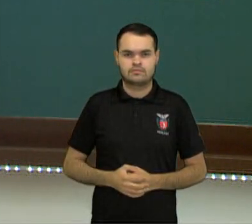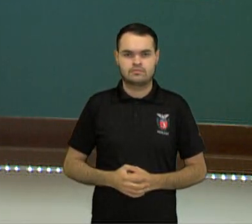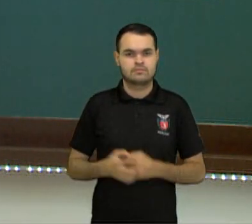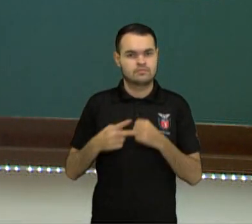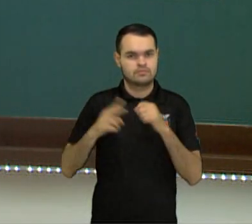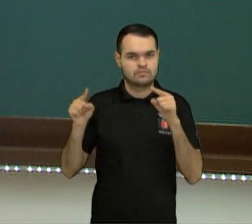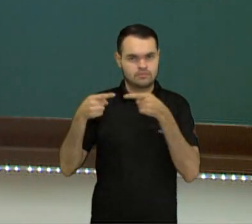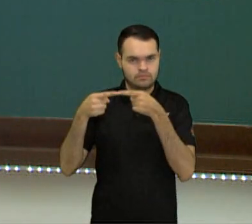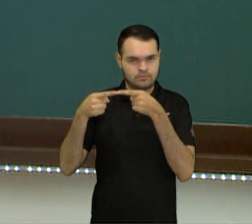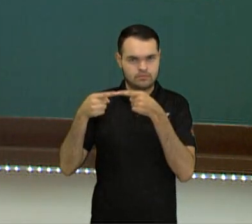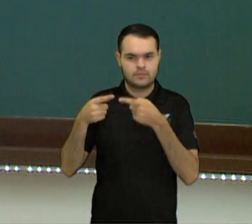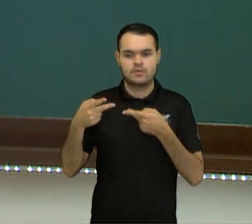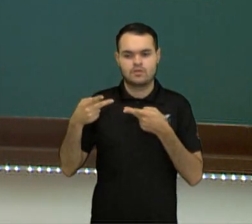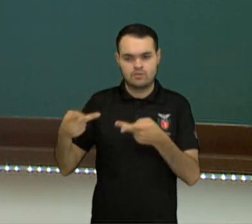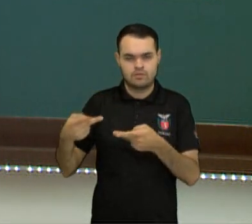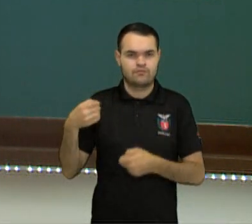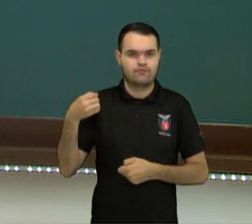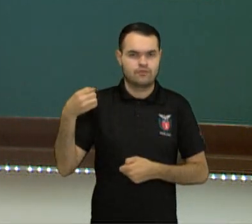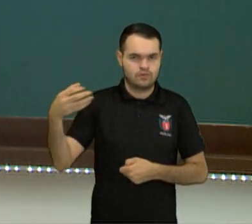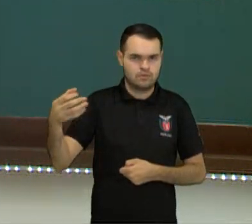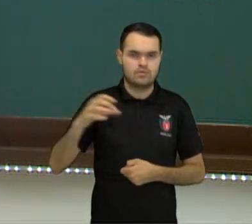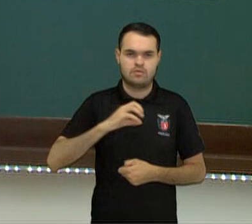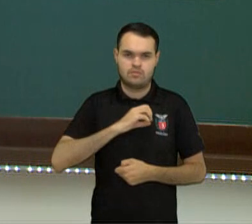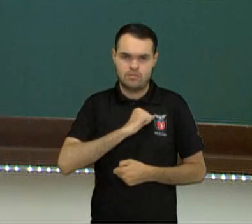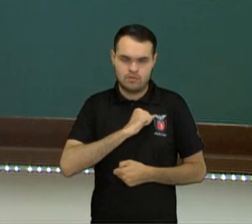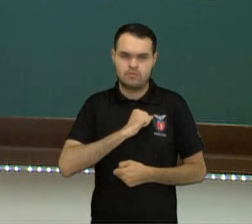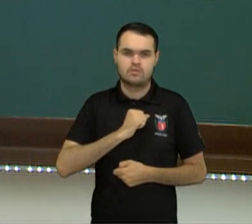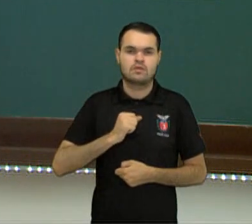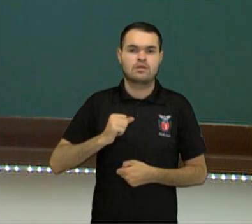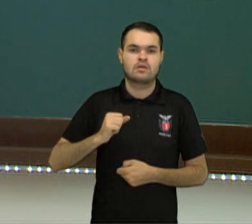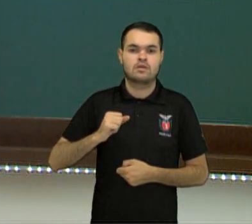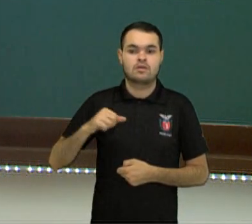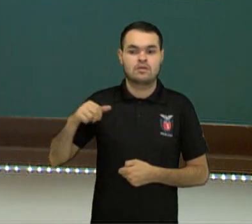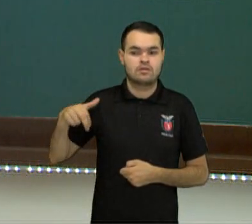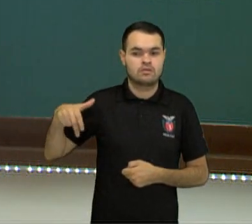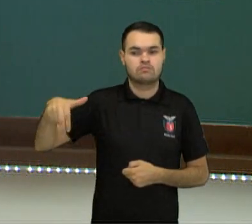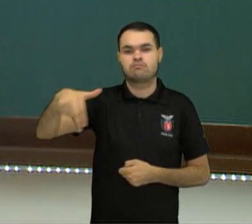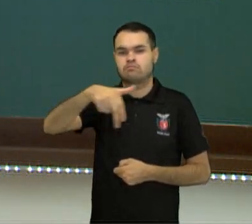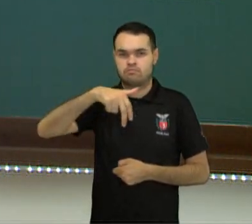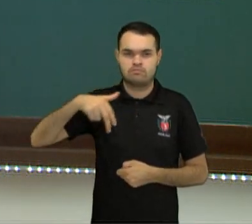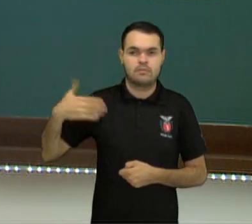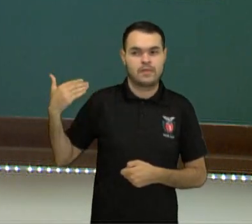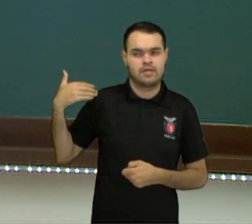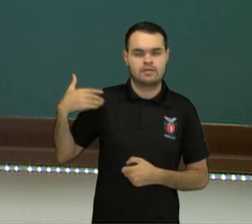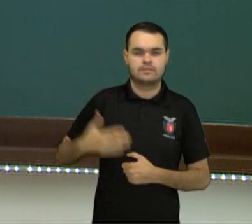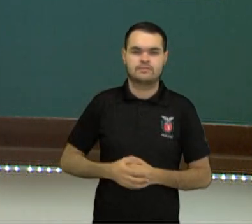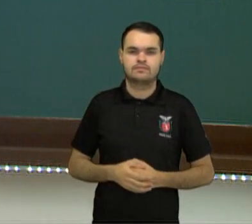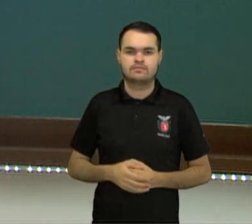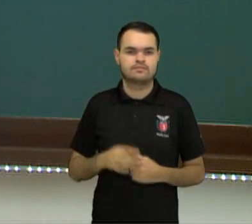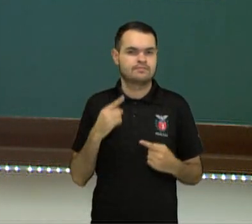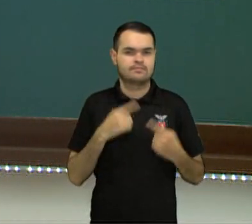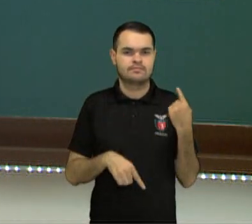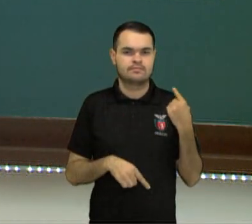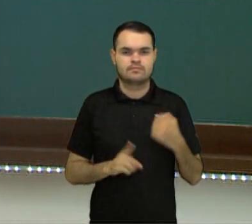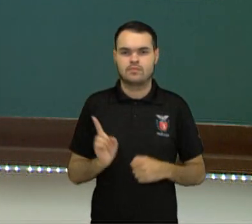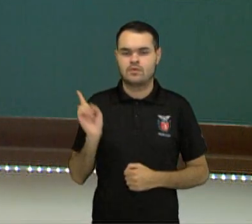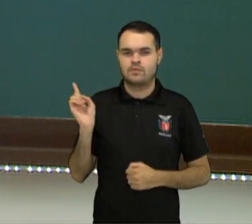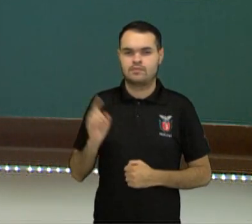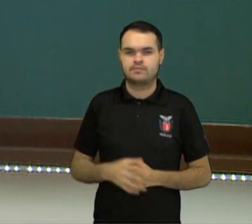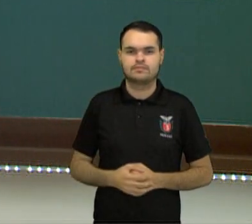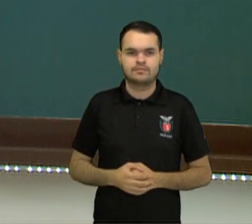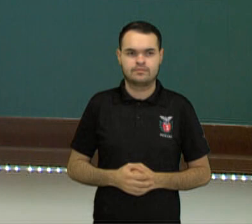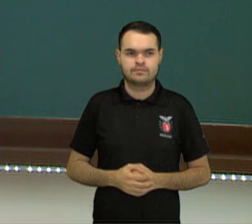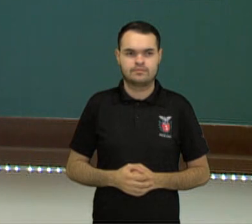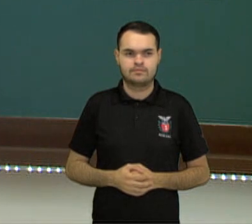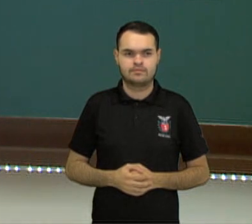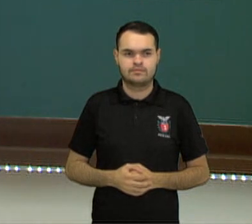walked. Visitou, viajou, amou e andou. E os irregulares são was, went, got, saw